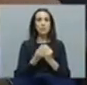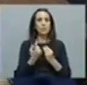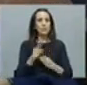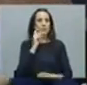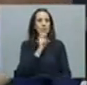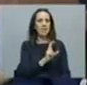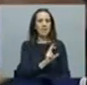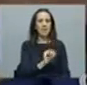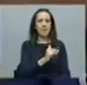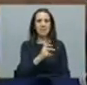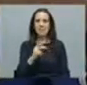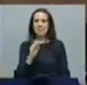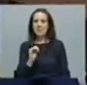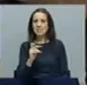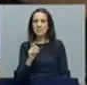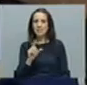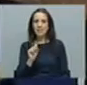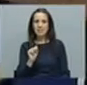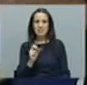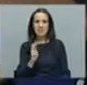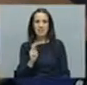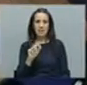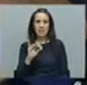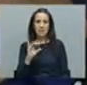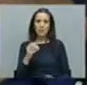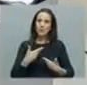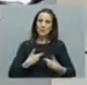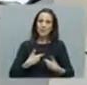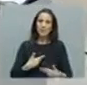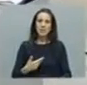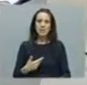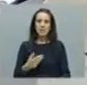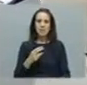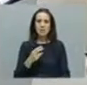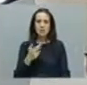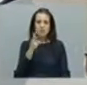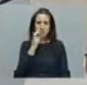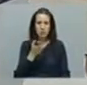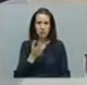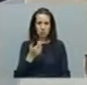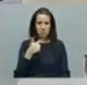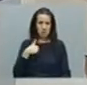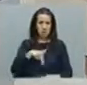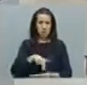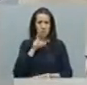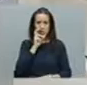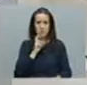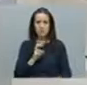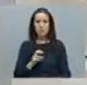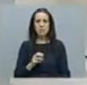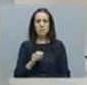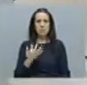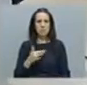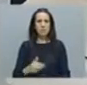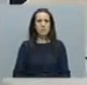Rita Salgueiro, que nos vai ajudar nesse sentido. Bem. Queres ir lá cheirar? Vai lá cheirar agora. Eu cheiro aqui? Fogo. Estou...